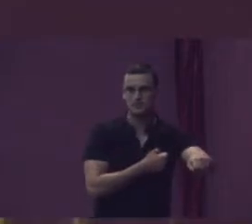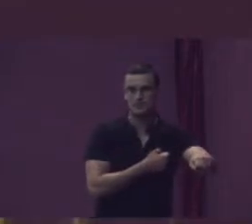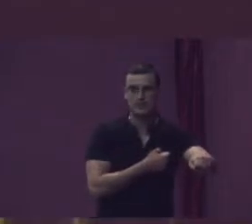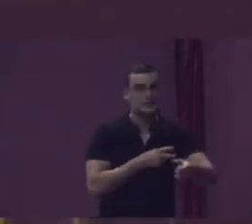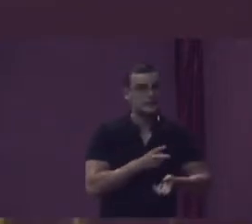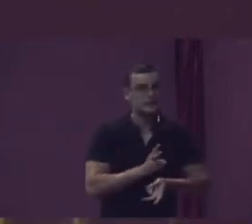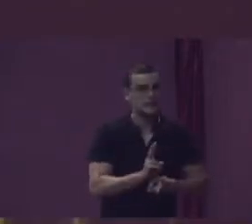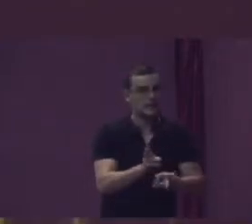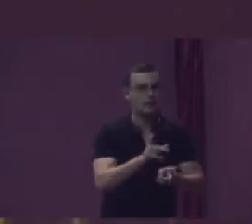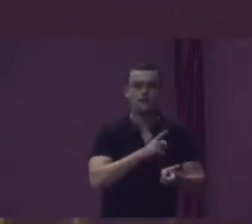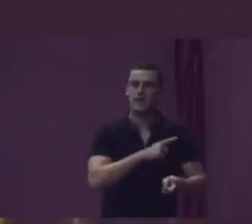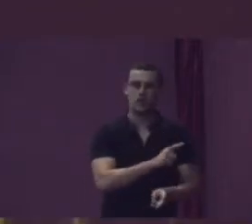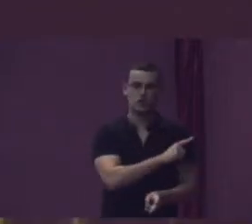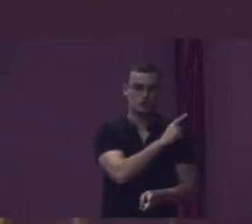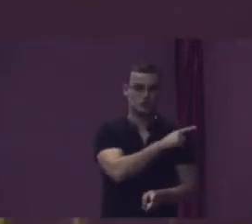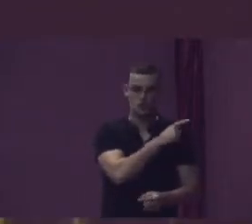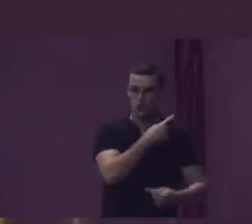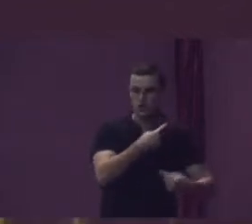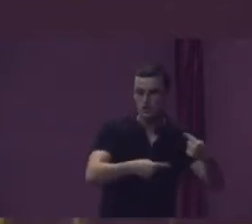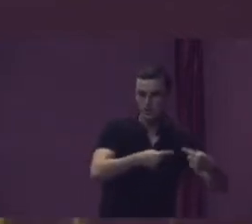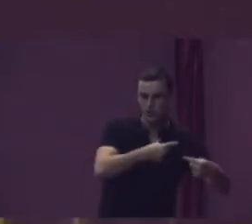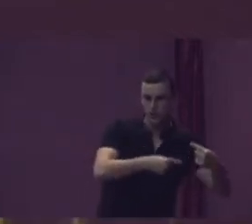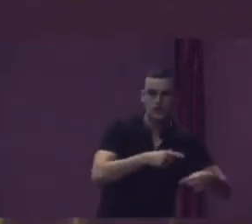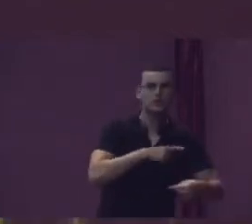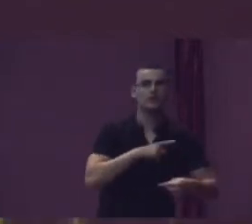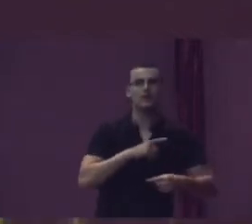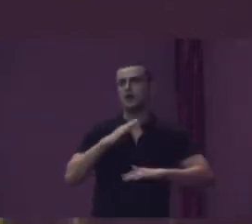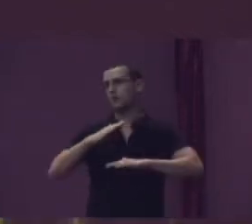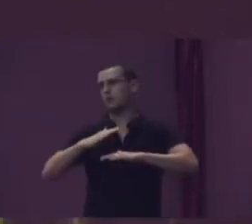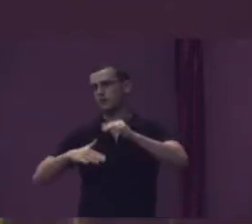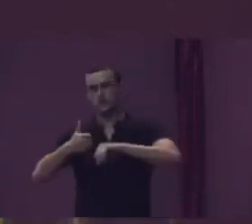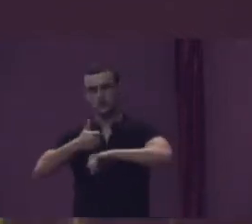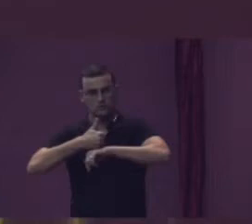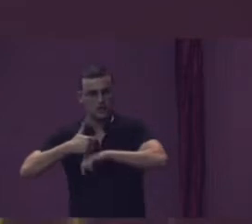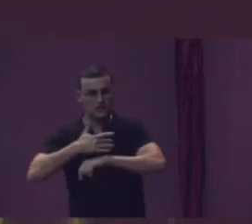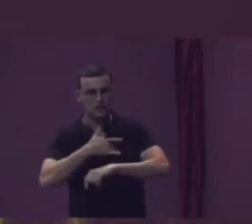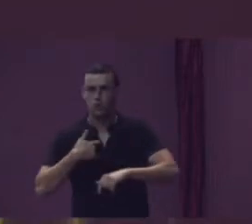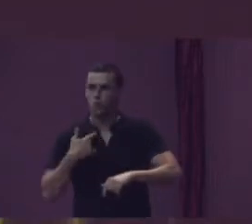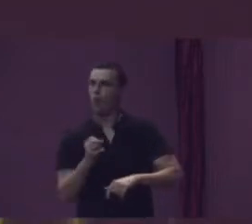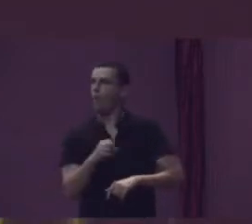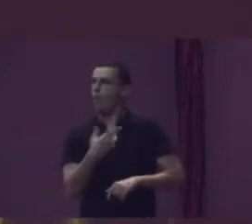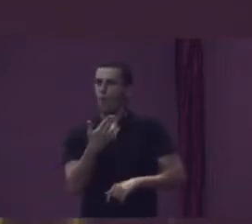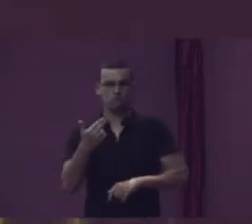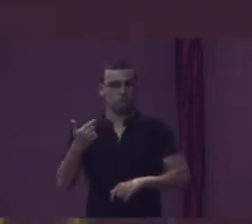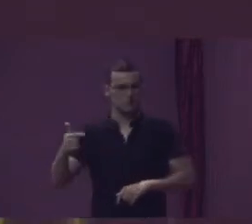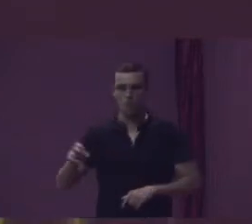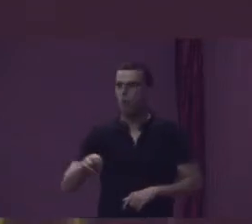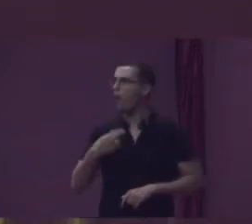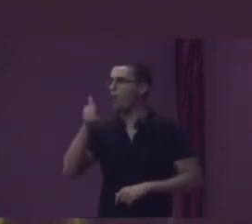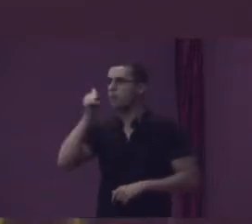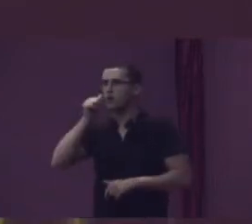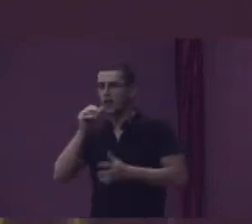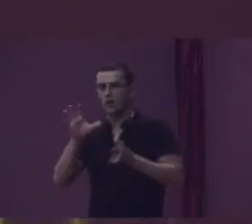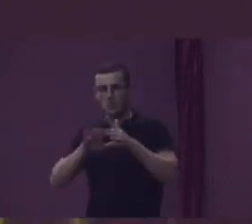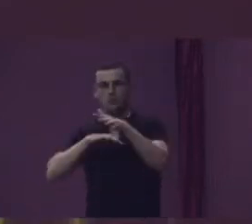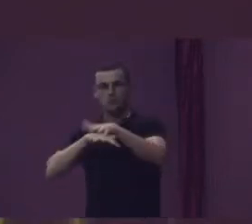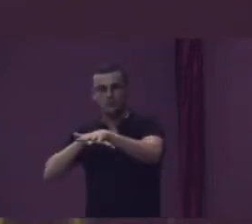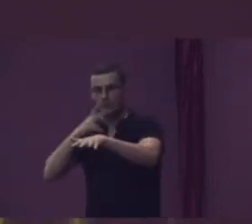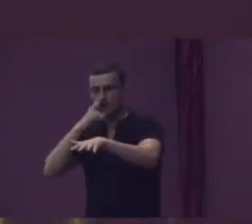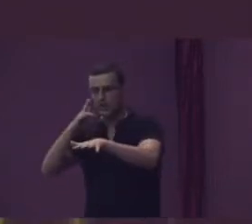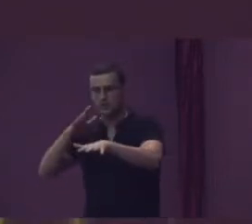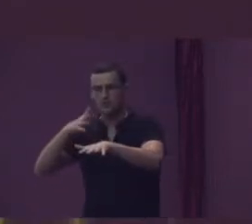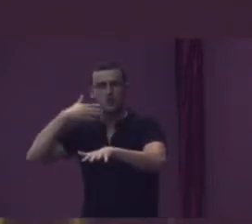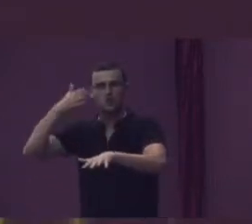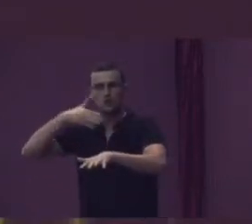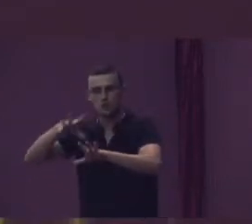Tanto gestores de políticas, profissionais da área da saúde ou não, pesquisadores, ativistas de movimentos sociais e mulheres incorporam esse discurso